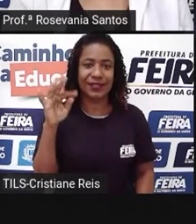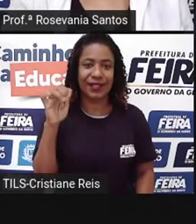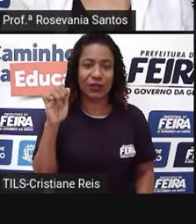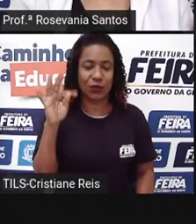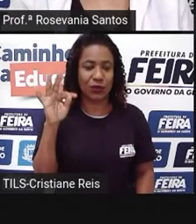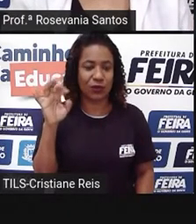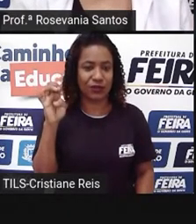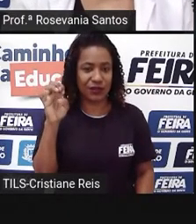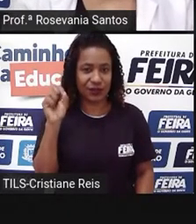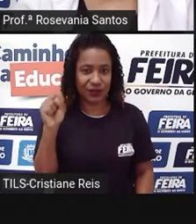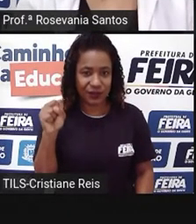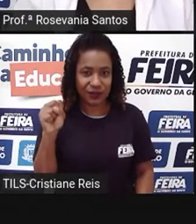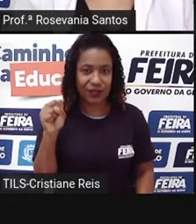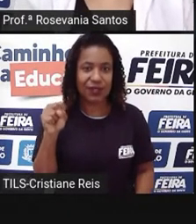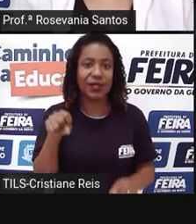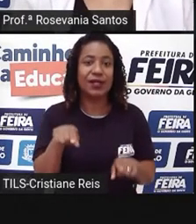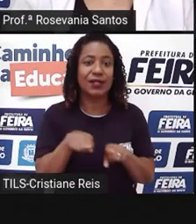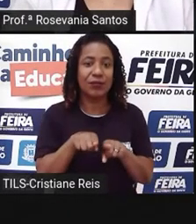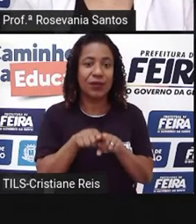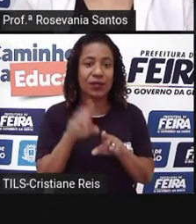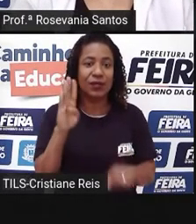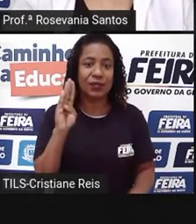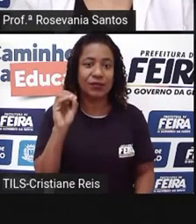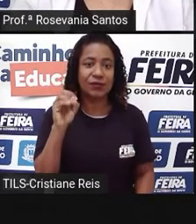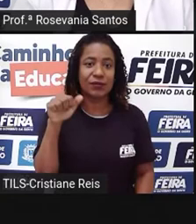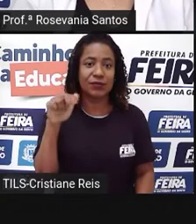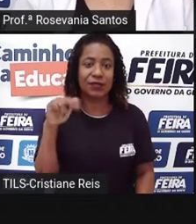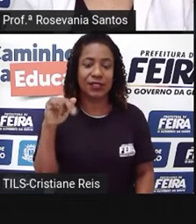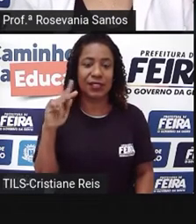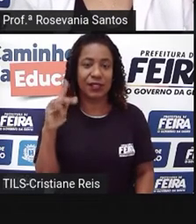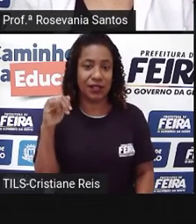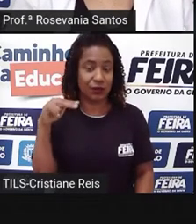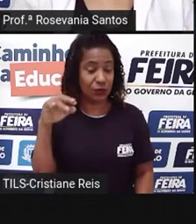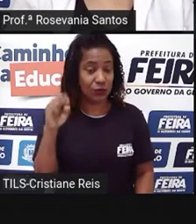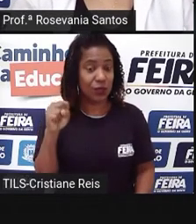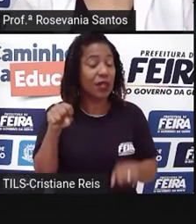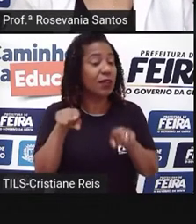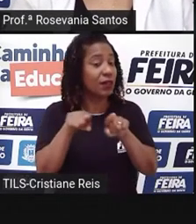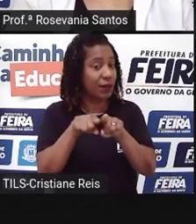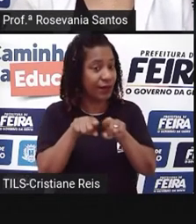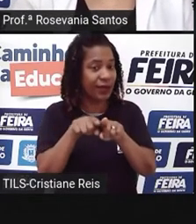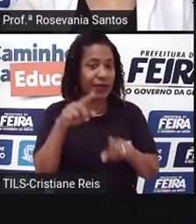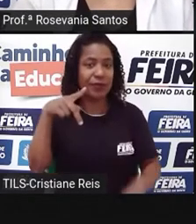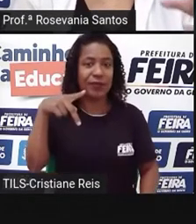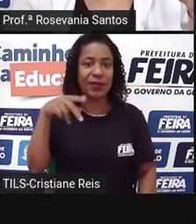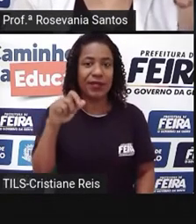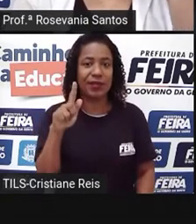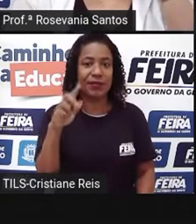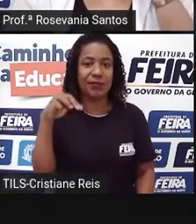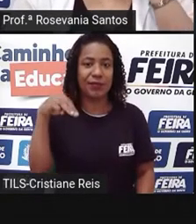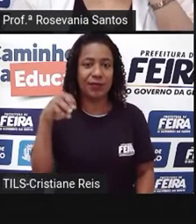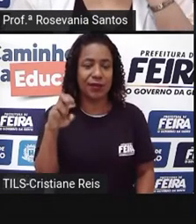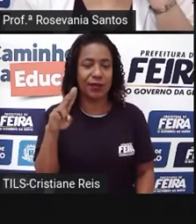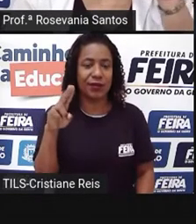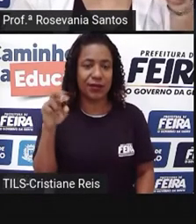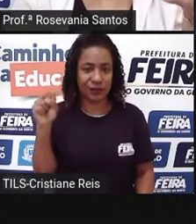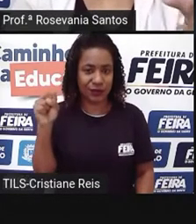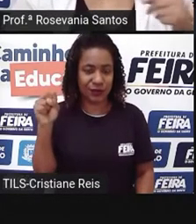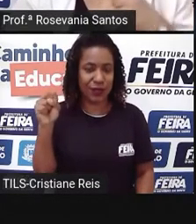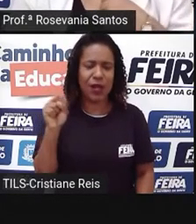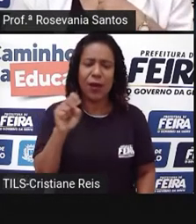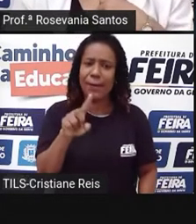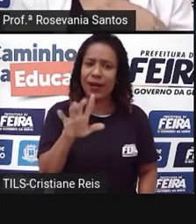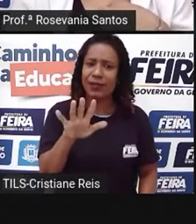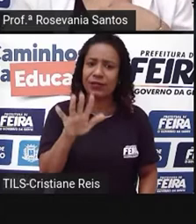ostentotes, hoje a Pro está engasgando tudo, os bosquímanos e os pigmeus. Esses bosquímanos, não sei se vocês